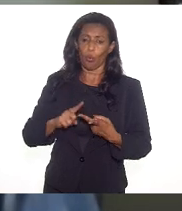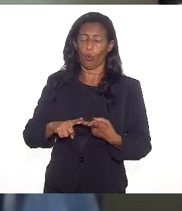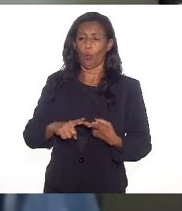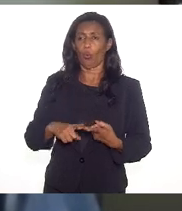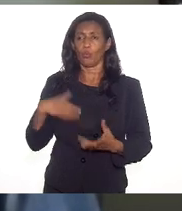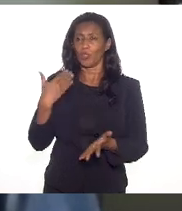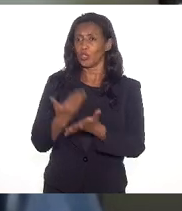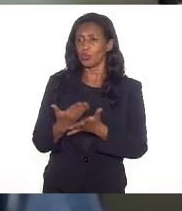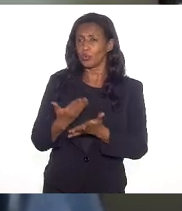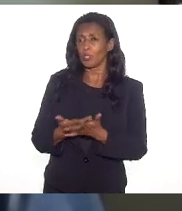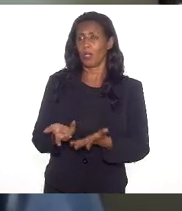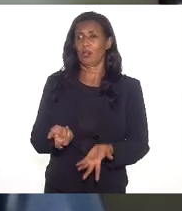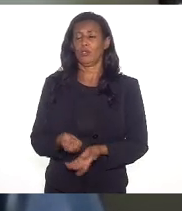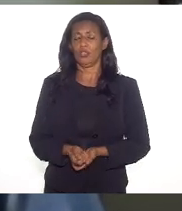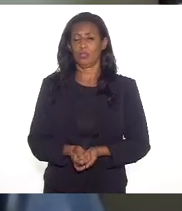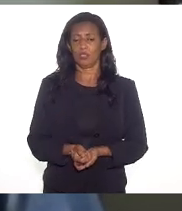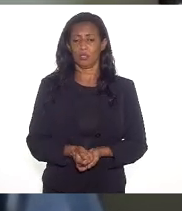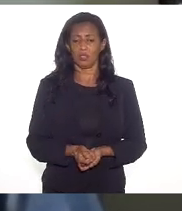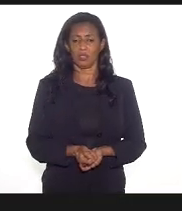para estudantes,